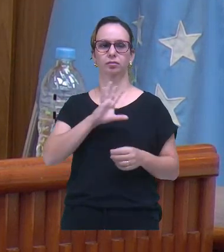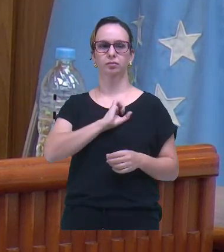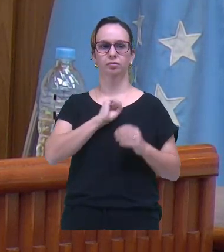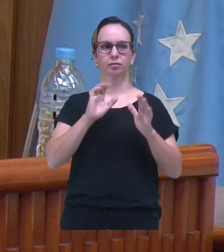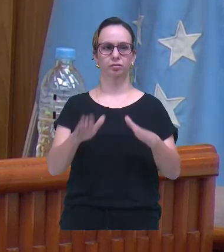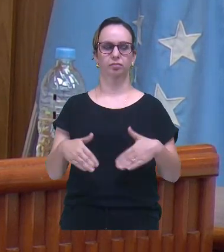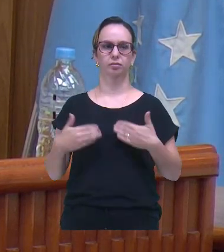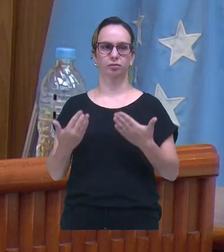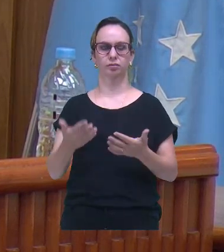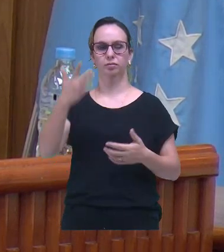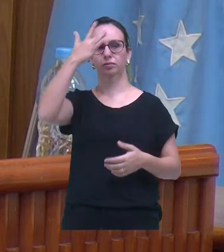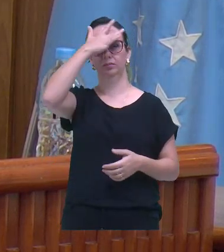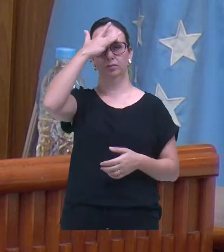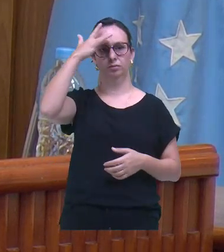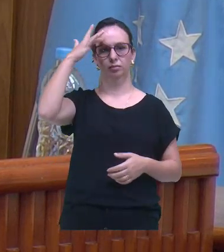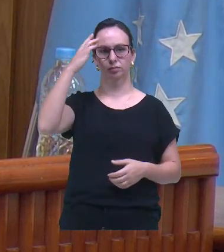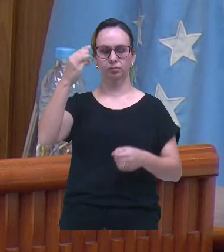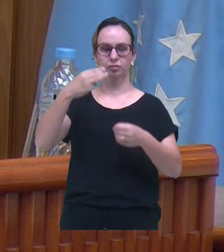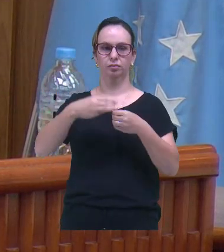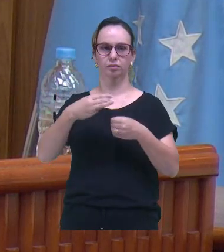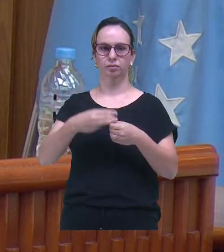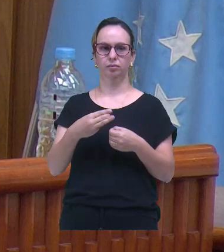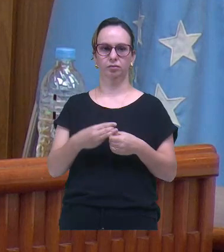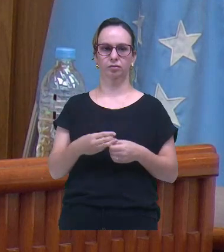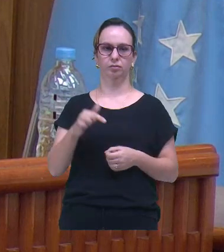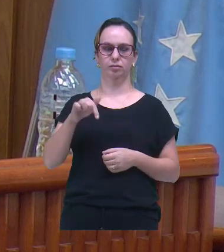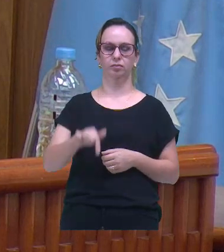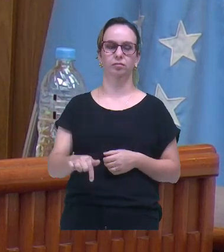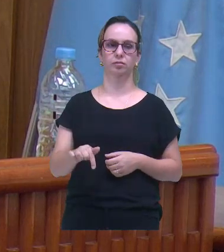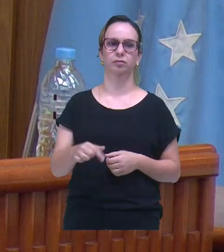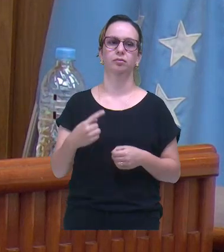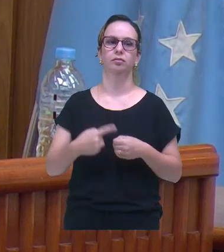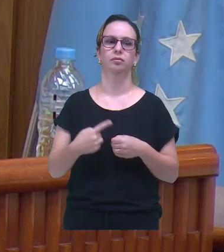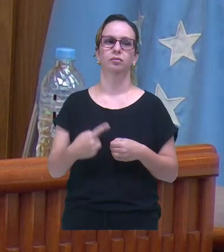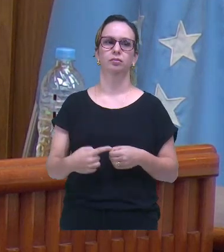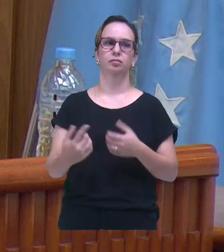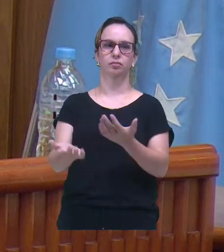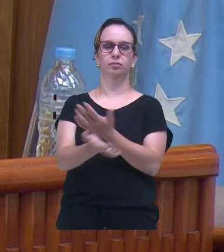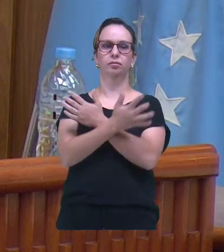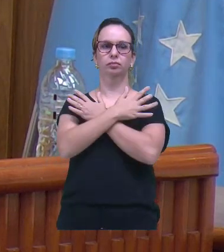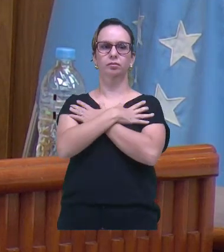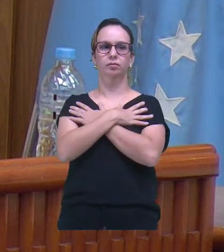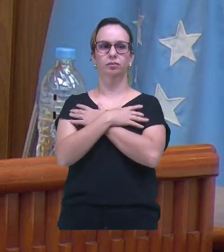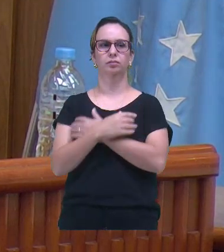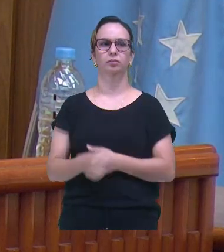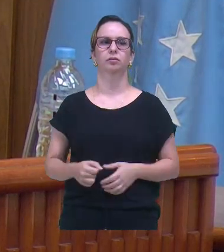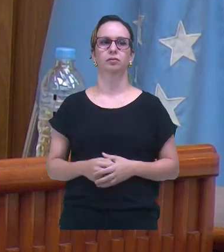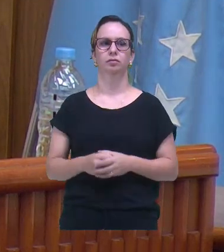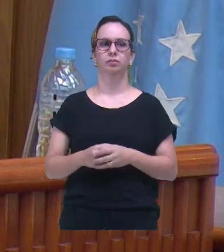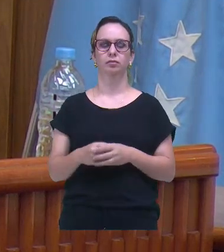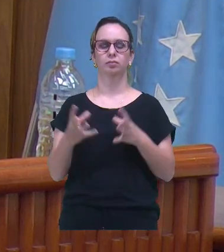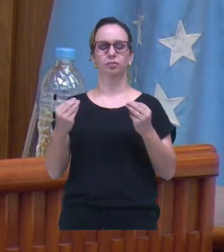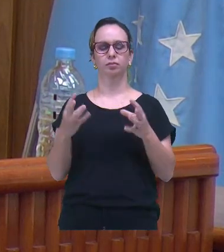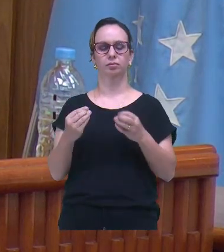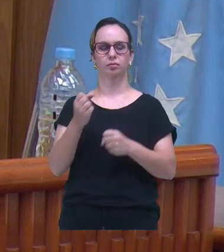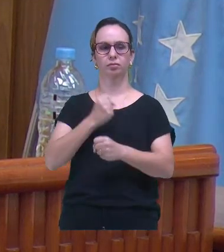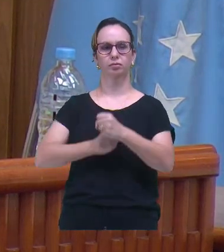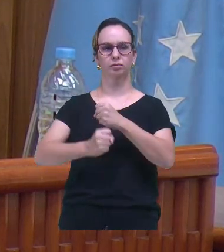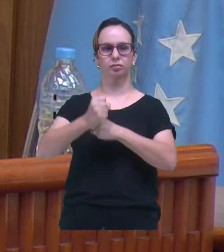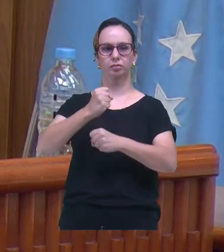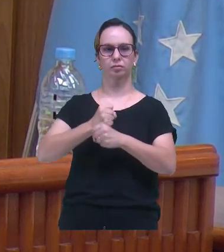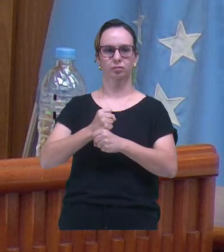aos munícipes dessa cidade, que nos acolheram de braços abertos há muitos anos, bem como toda a